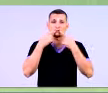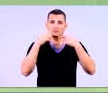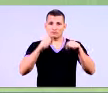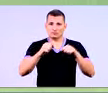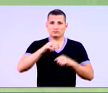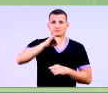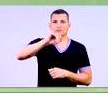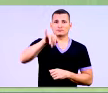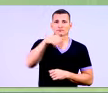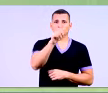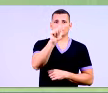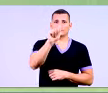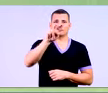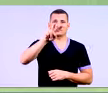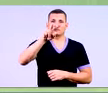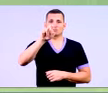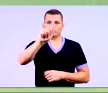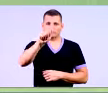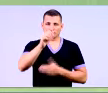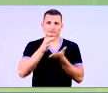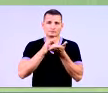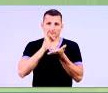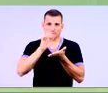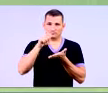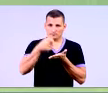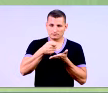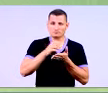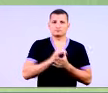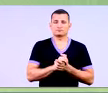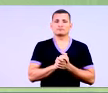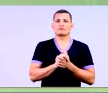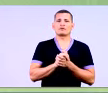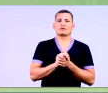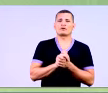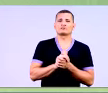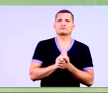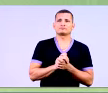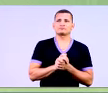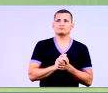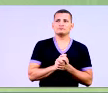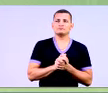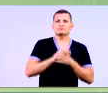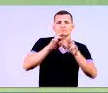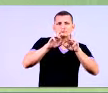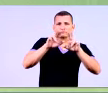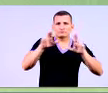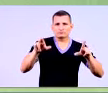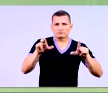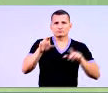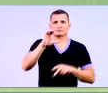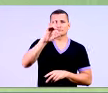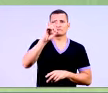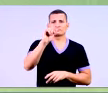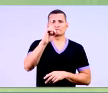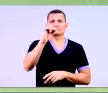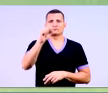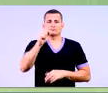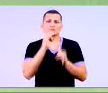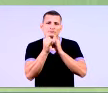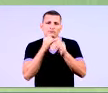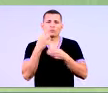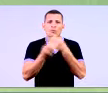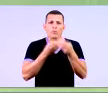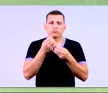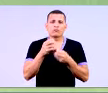que é o que a gente está aprendendo os tipos de dados primitivos estão aqui e como a gente pode trabalhar com eles em